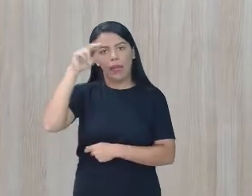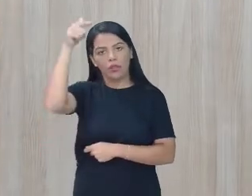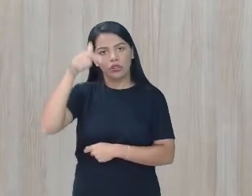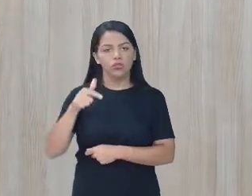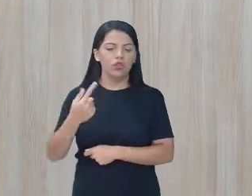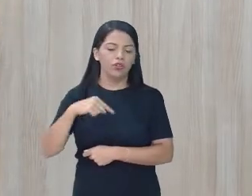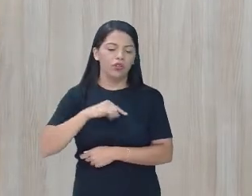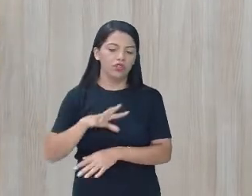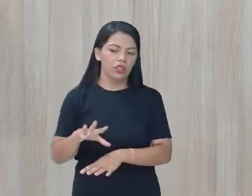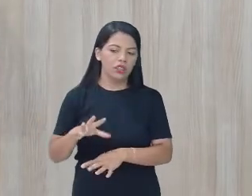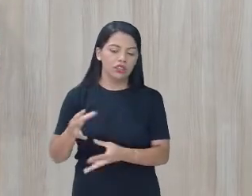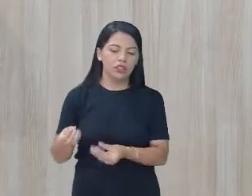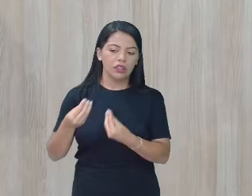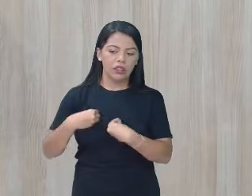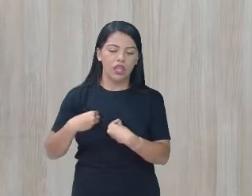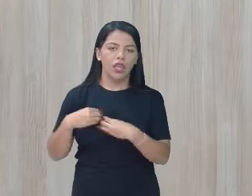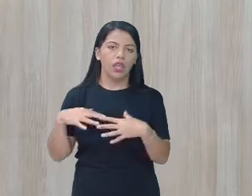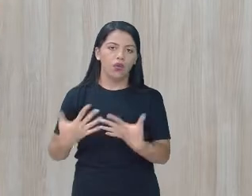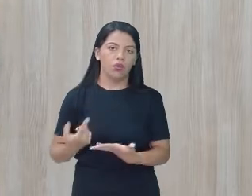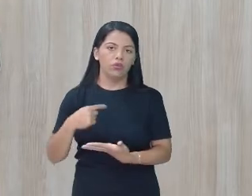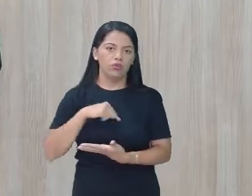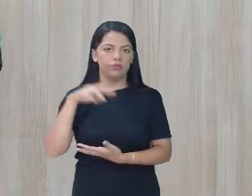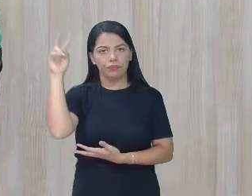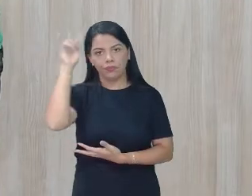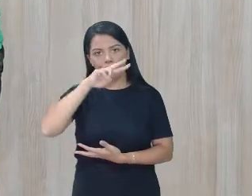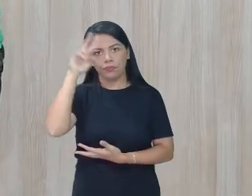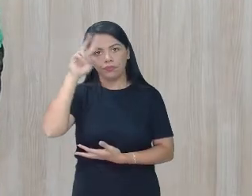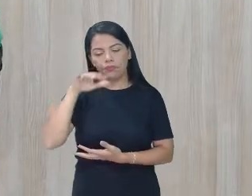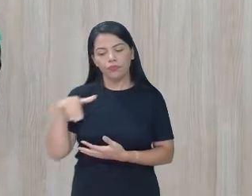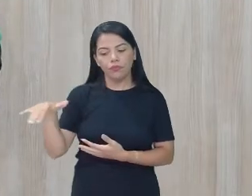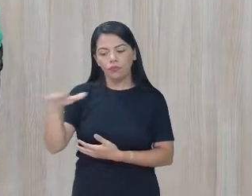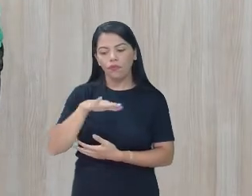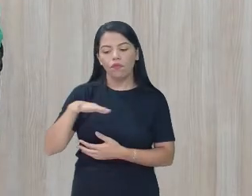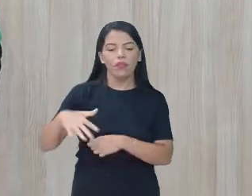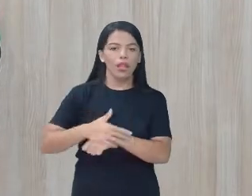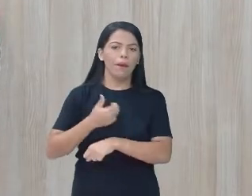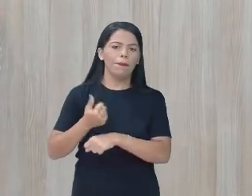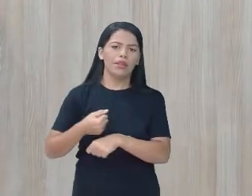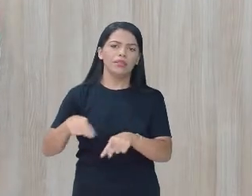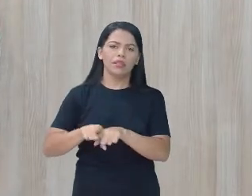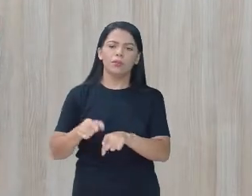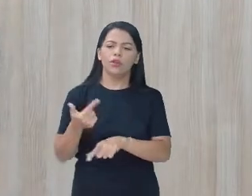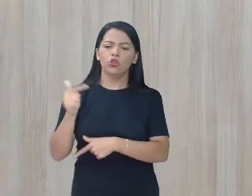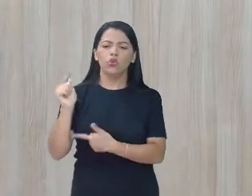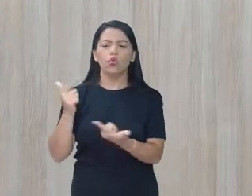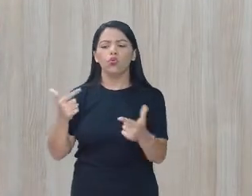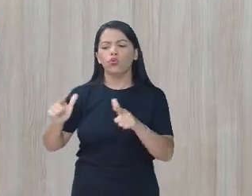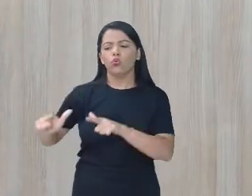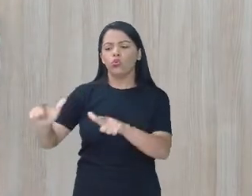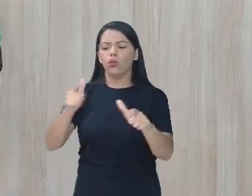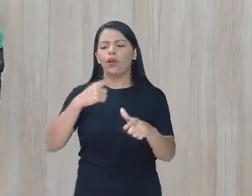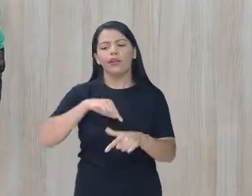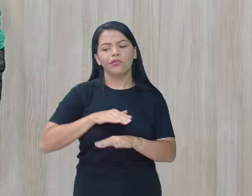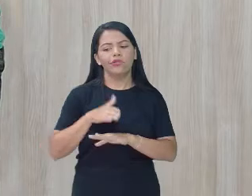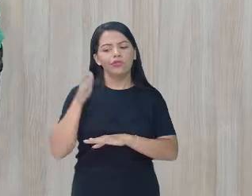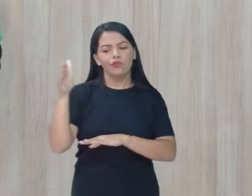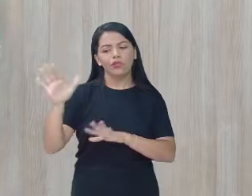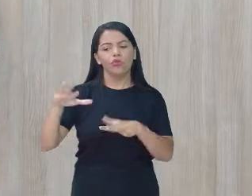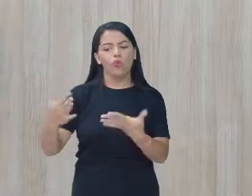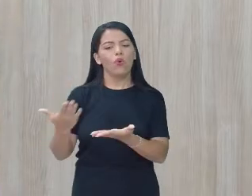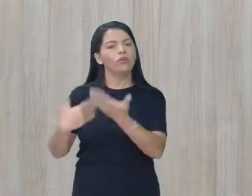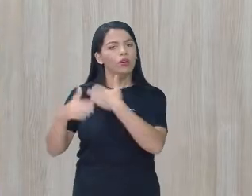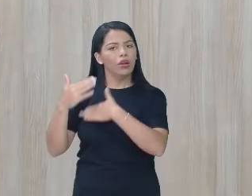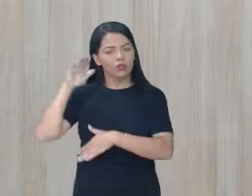trazidas, né, para a gente, ao lembrar dessas praças, parques e de outros locais, né, que a gente visitou quando